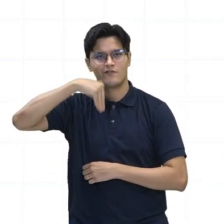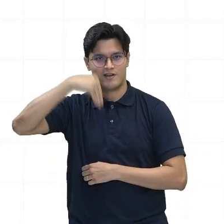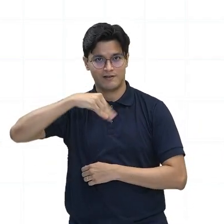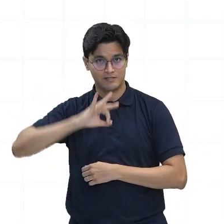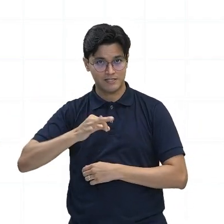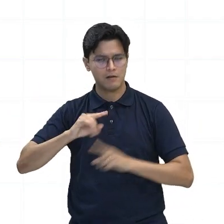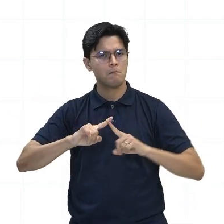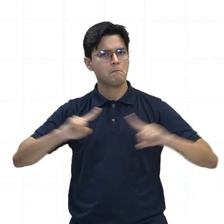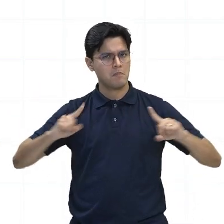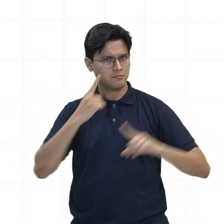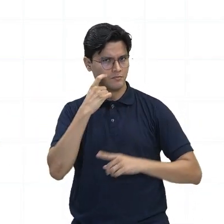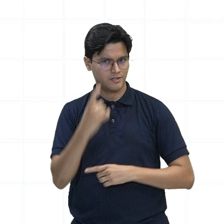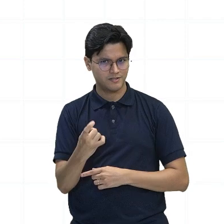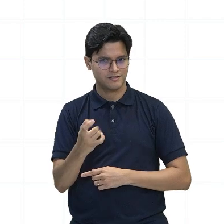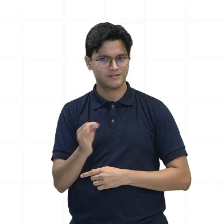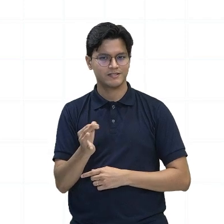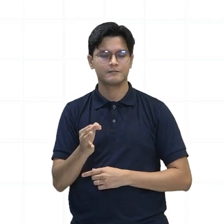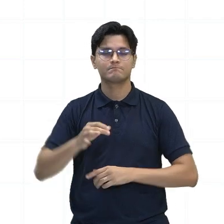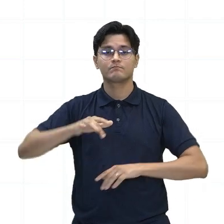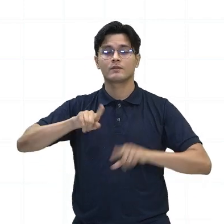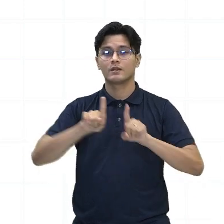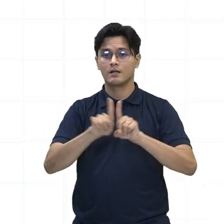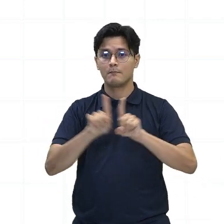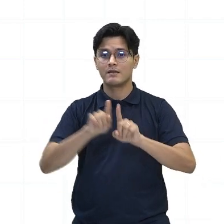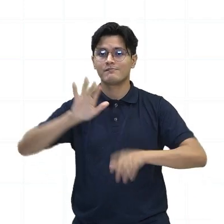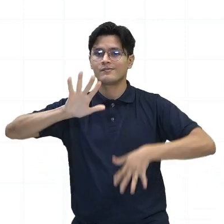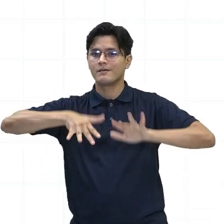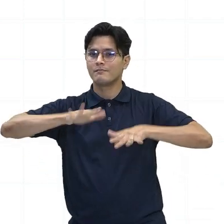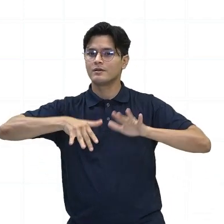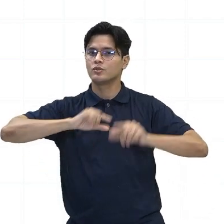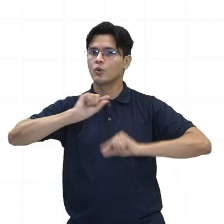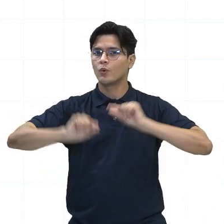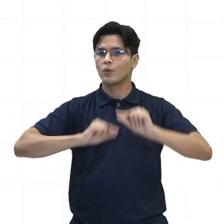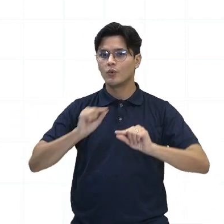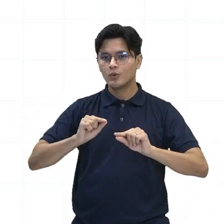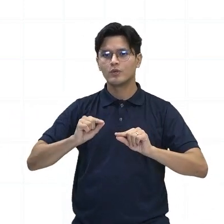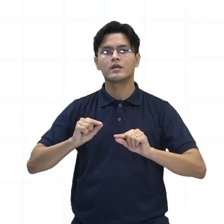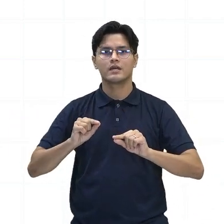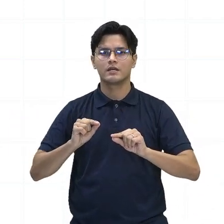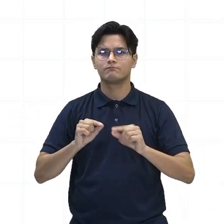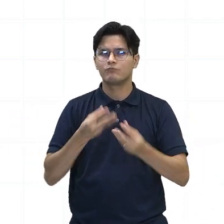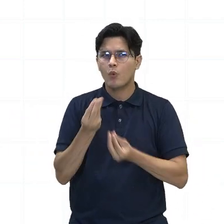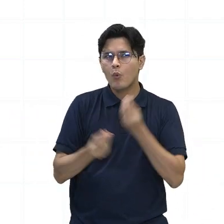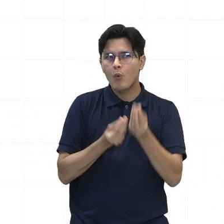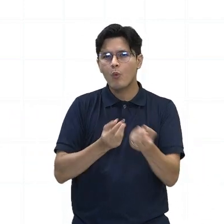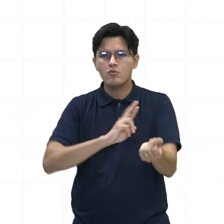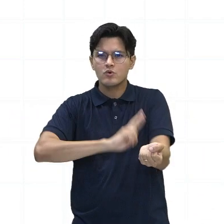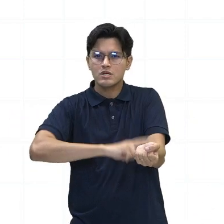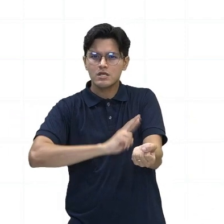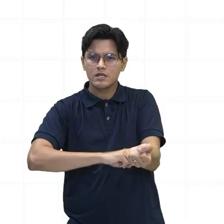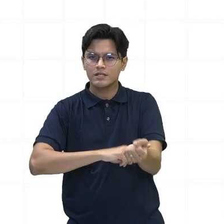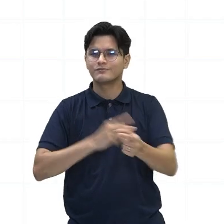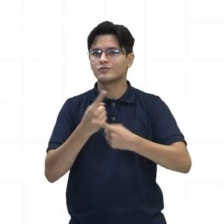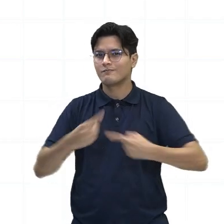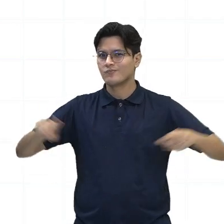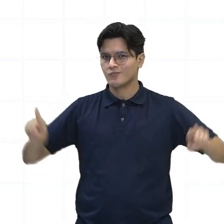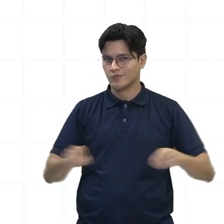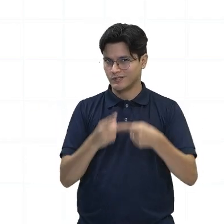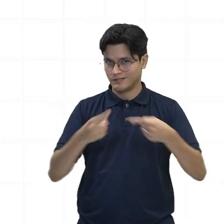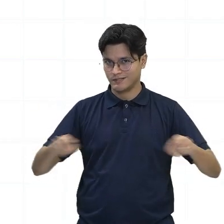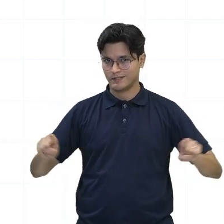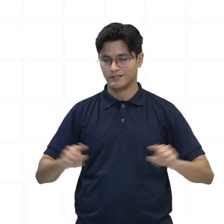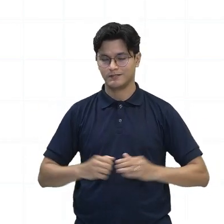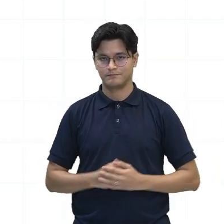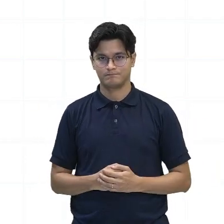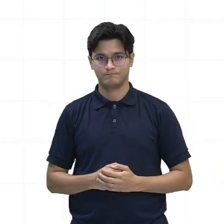bem interessante e vai depender também aí da batida da música. Outra característica é